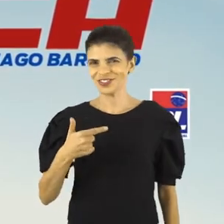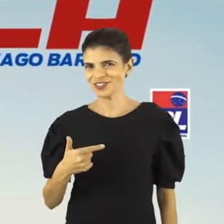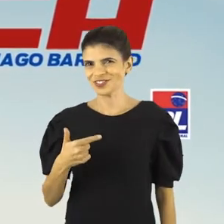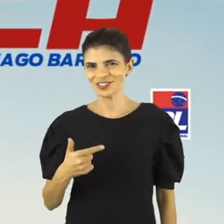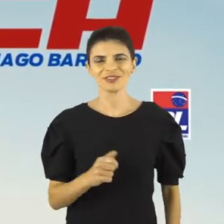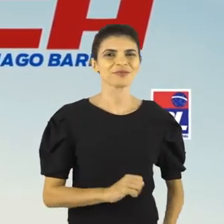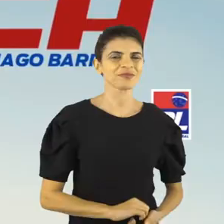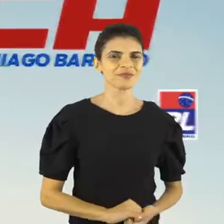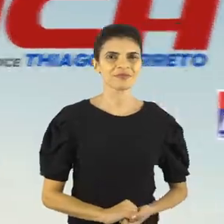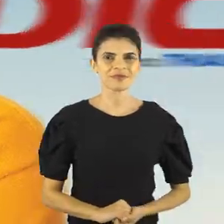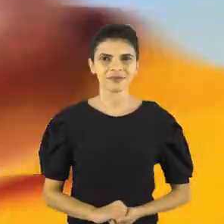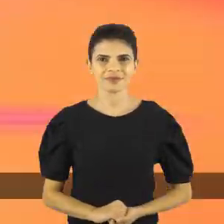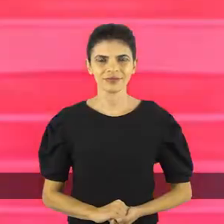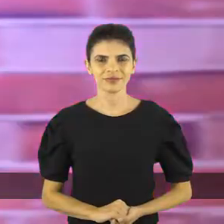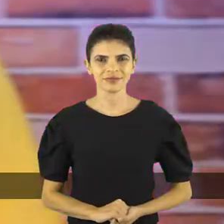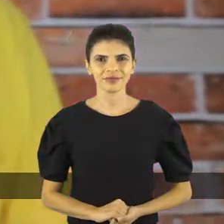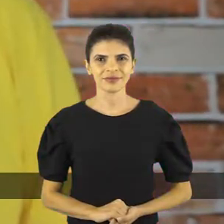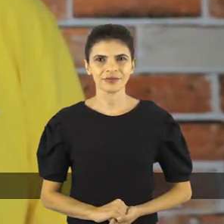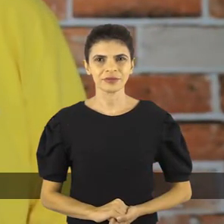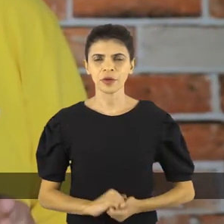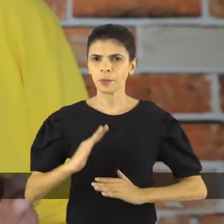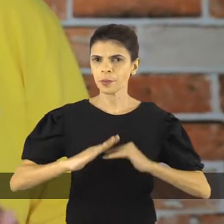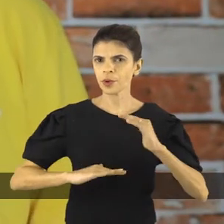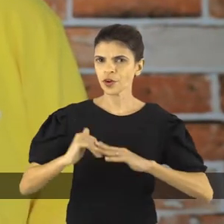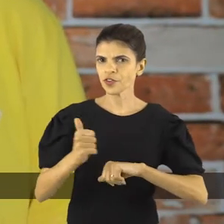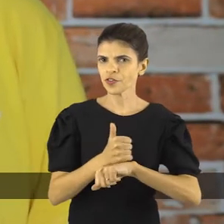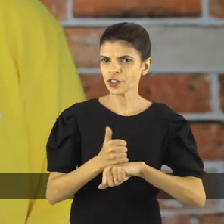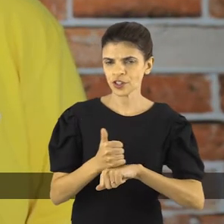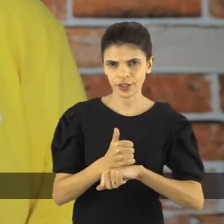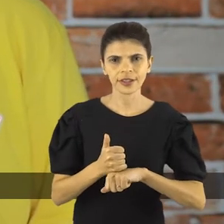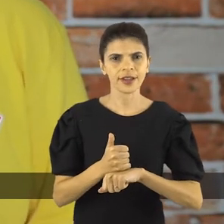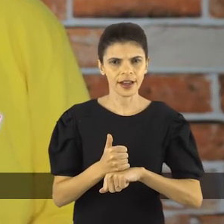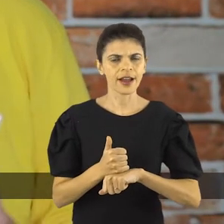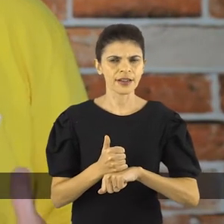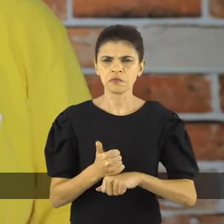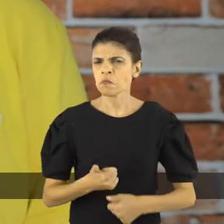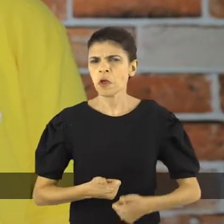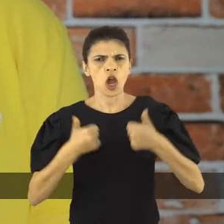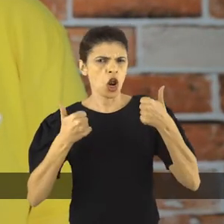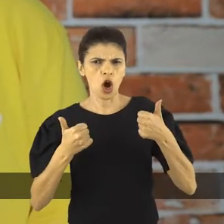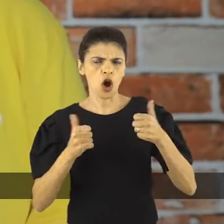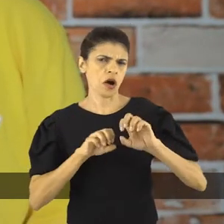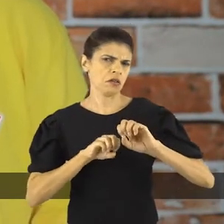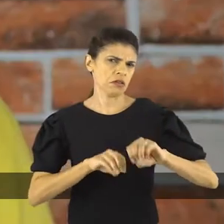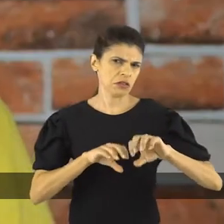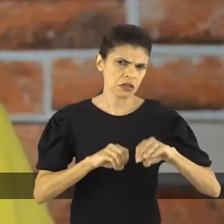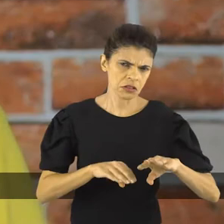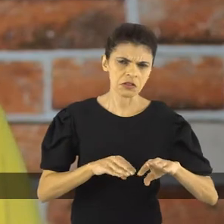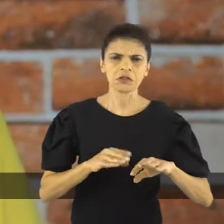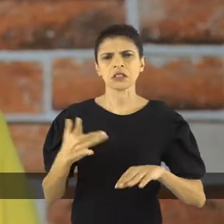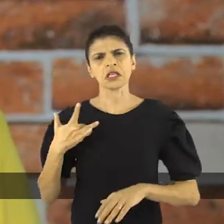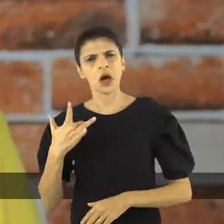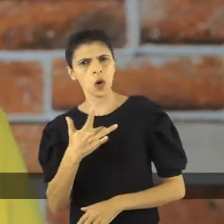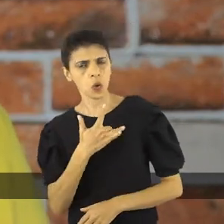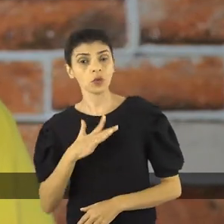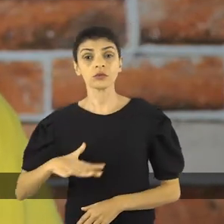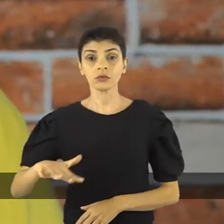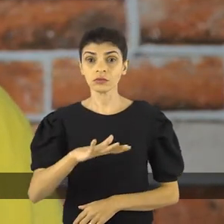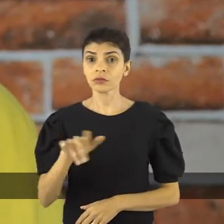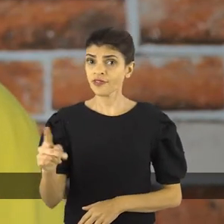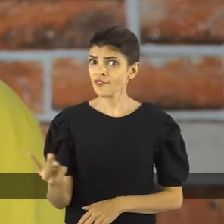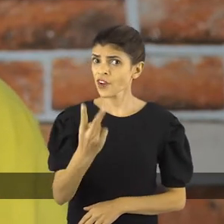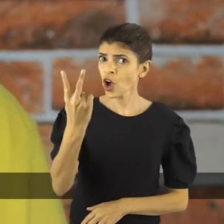Dica 22. Nós temos os melhores profissionais da área de saúde e educação, mas esses